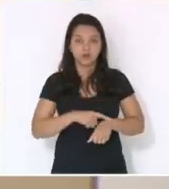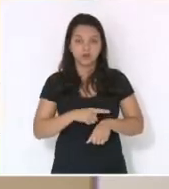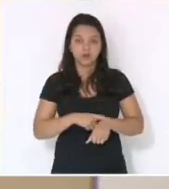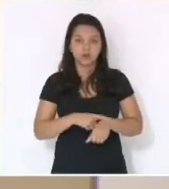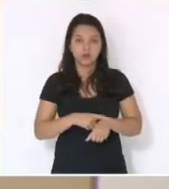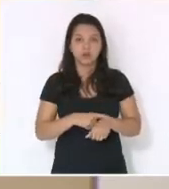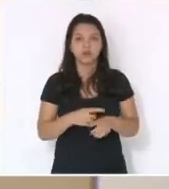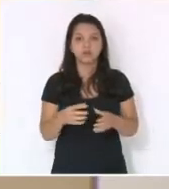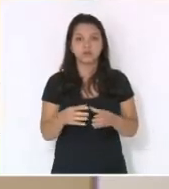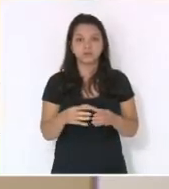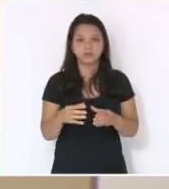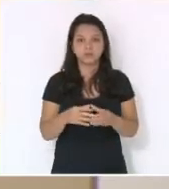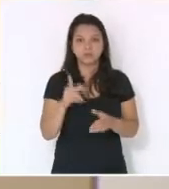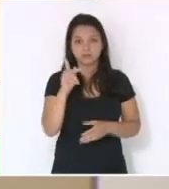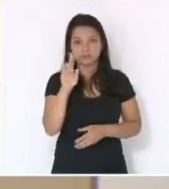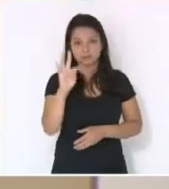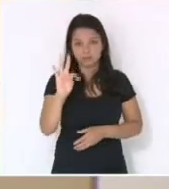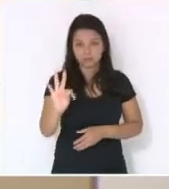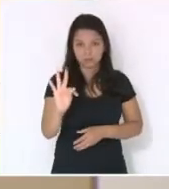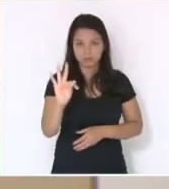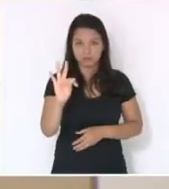ao Partido dos Trabalhadores.